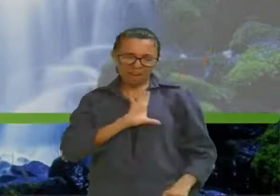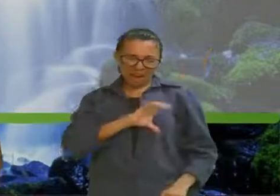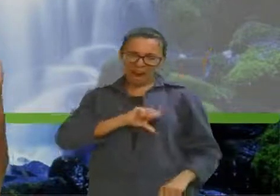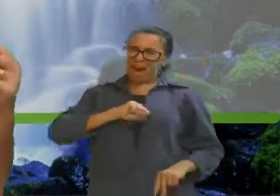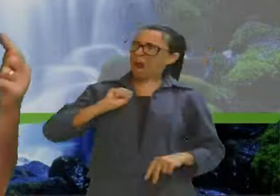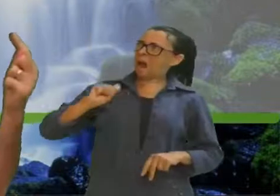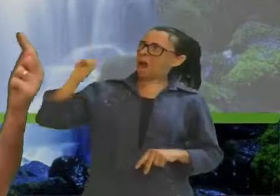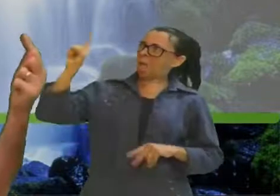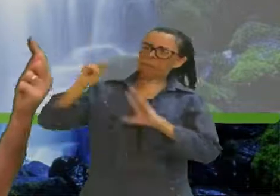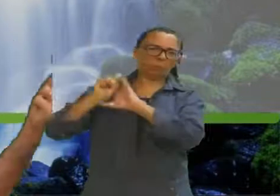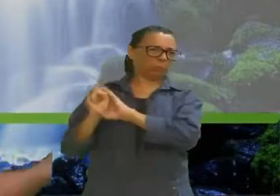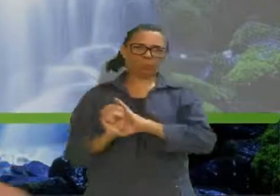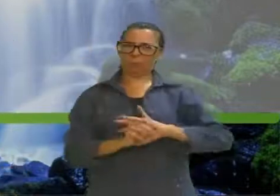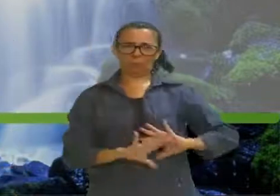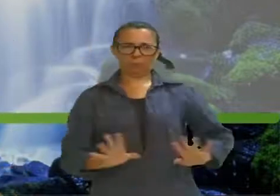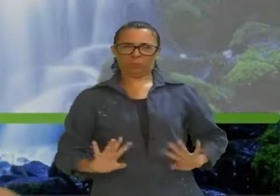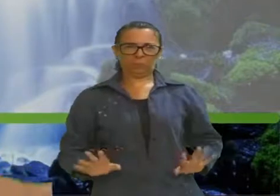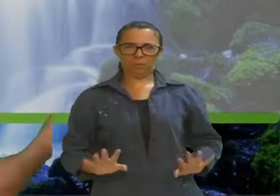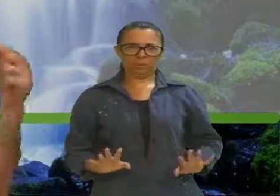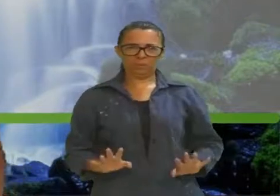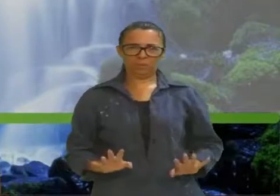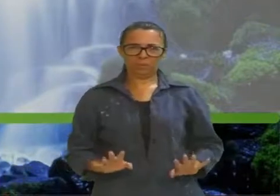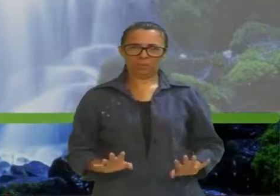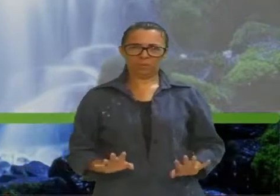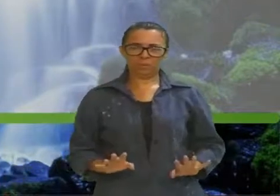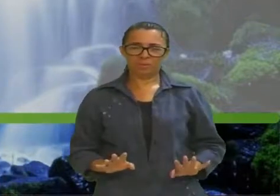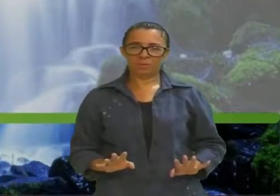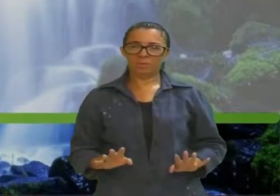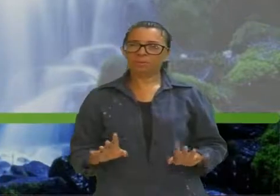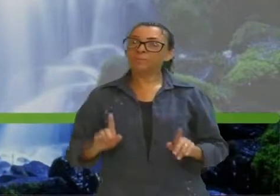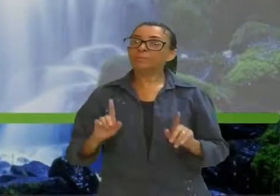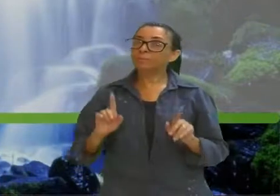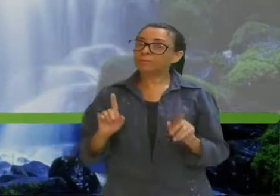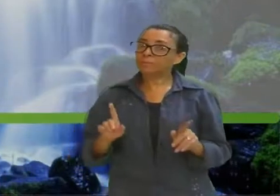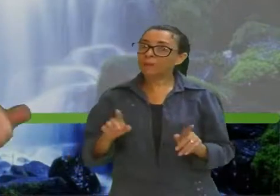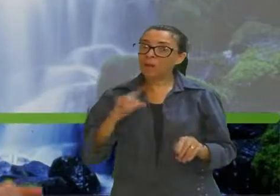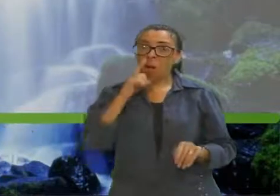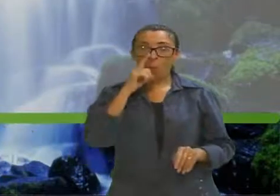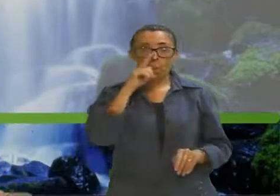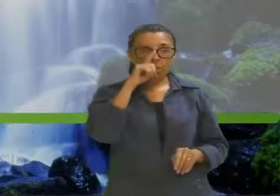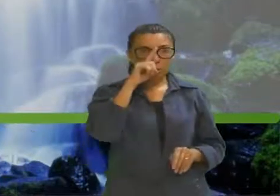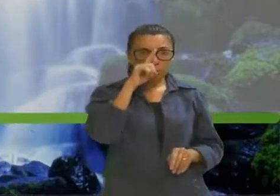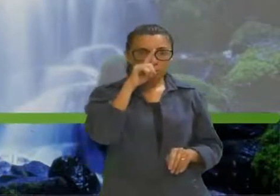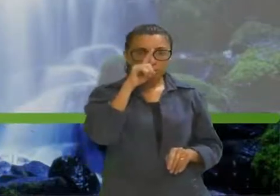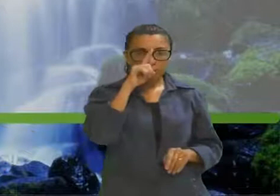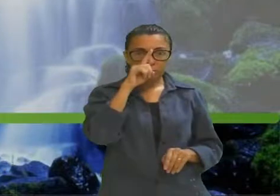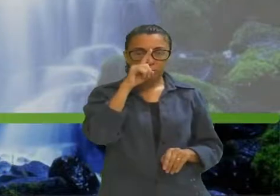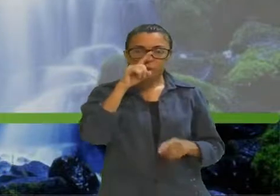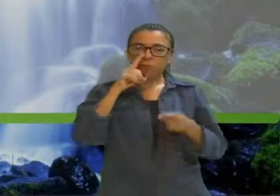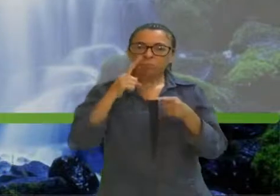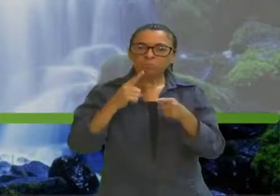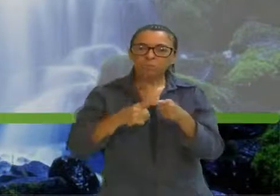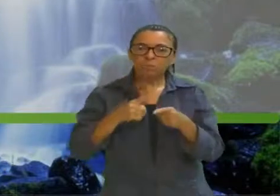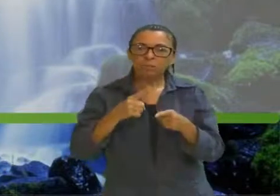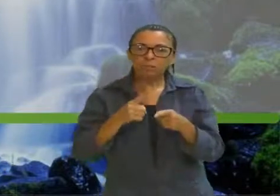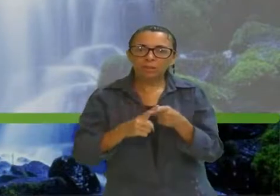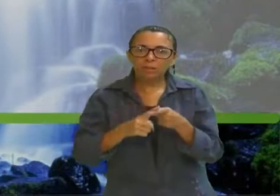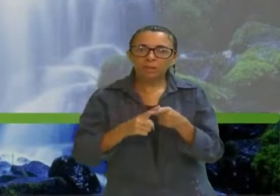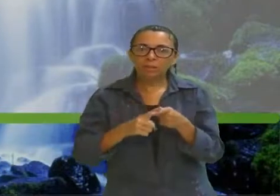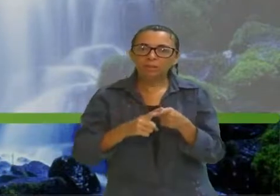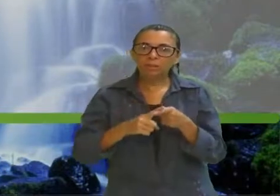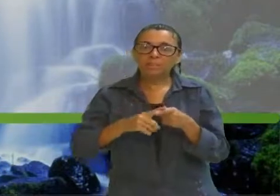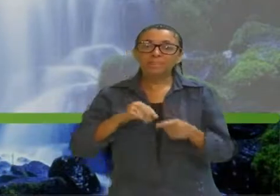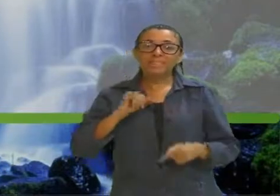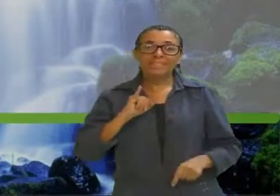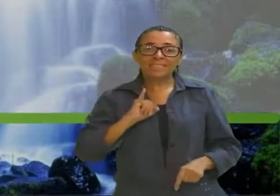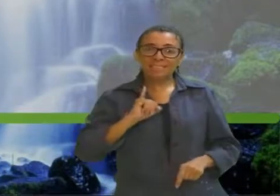palavra que estáis ouvindo não é minha, mas do Pai que me enviou. Então Jesus está falando aqui